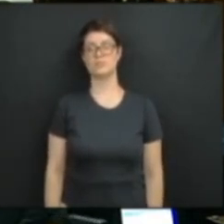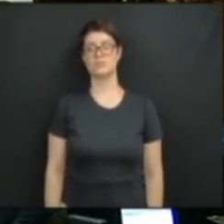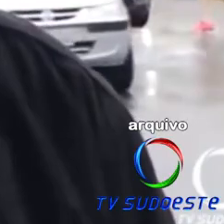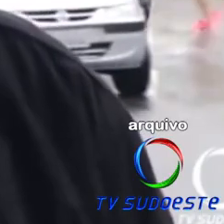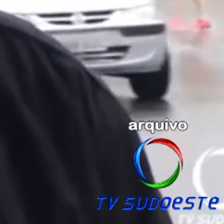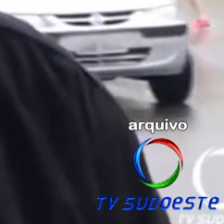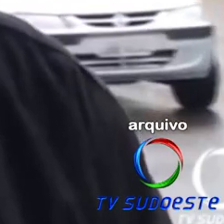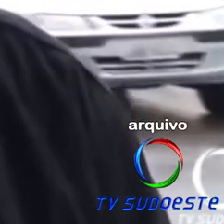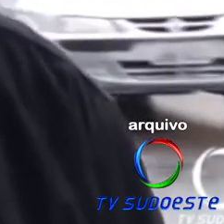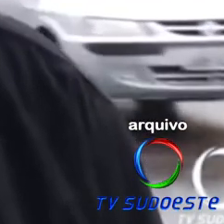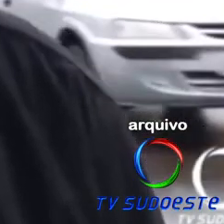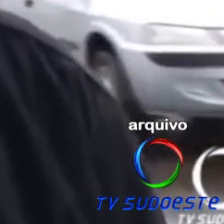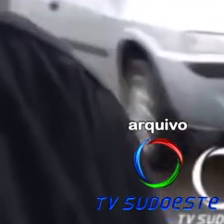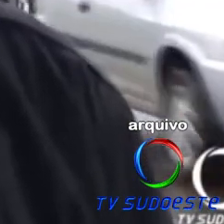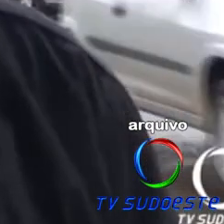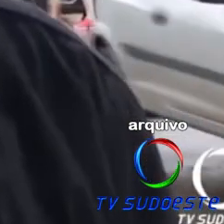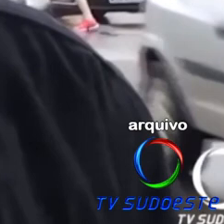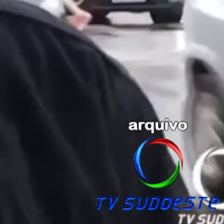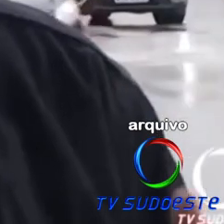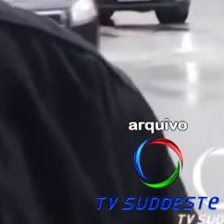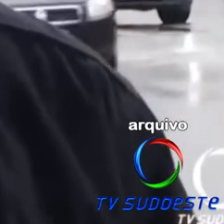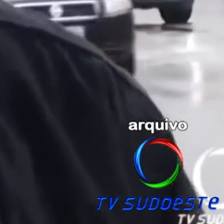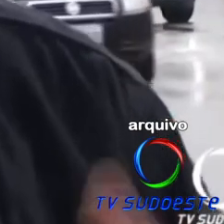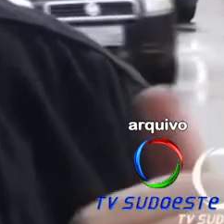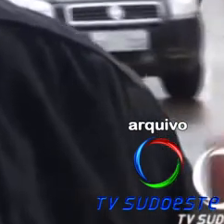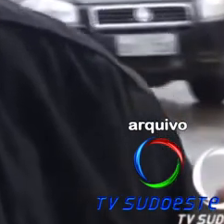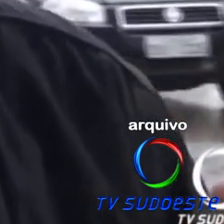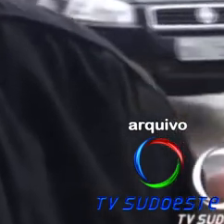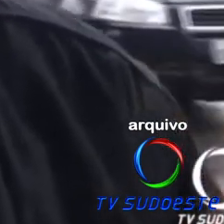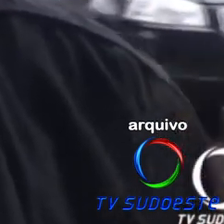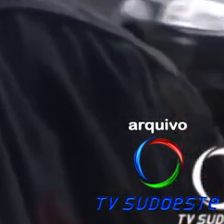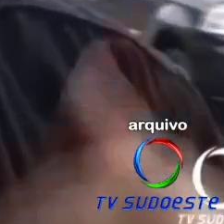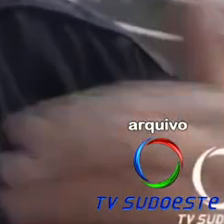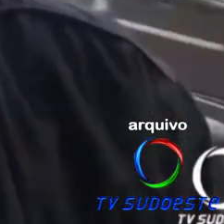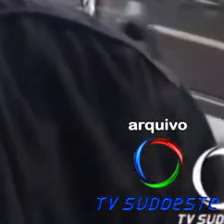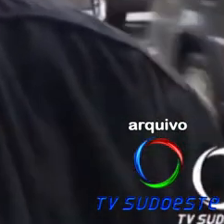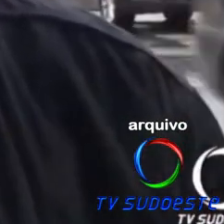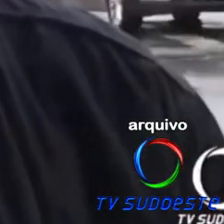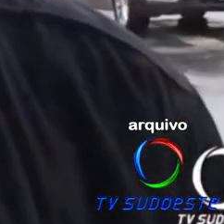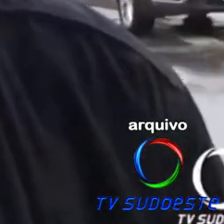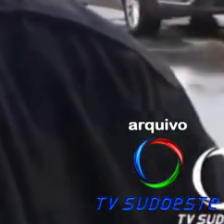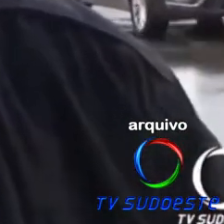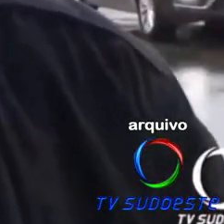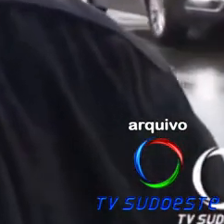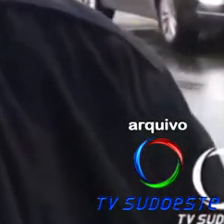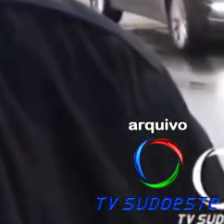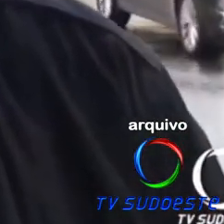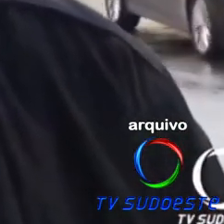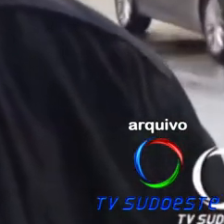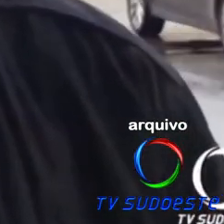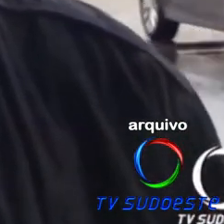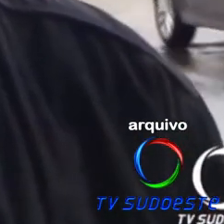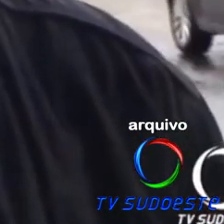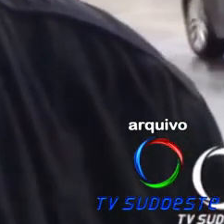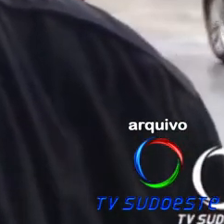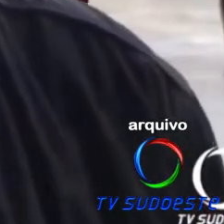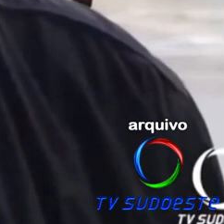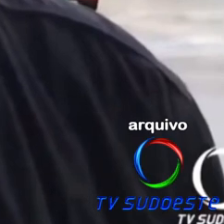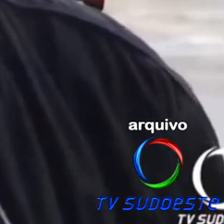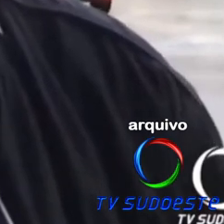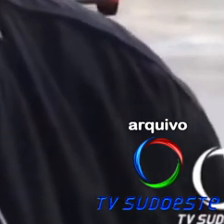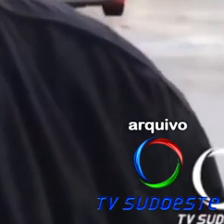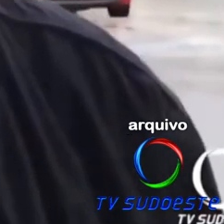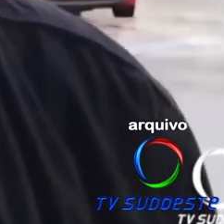Júnior indicando o ex-deputado e atual secretário de desenvolvimento urbano e de obras públicas Agostinho